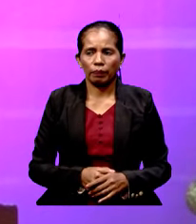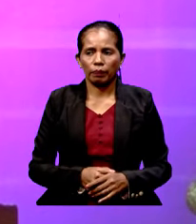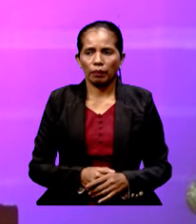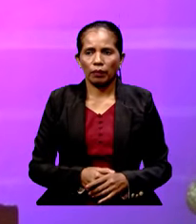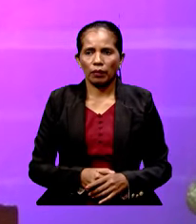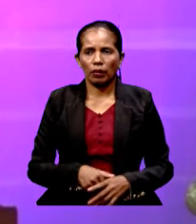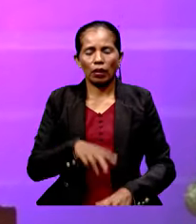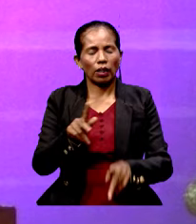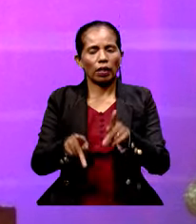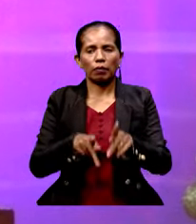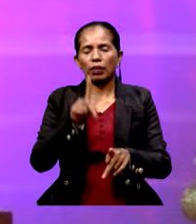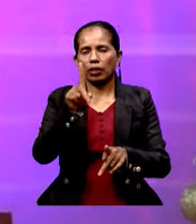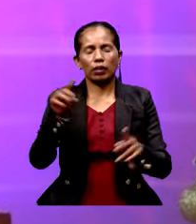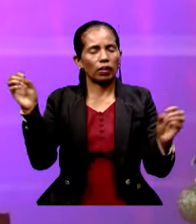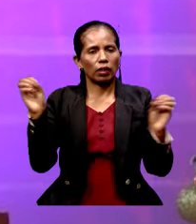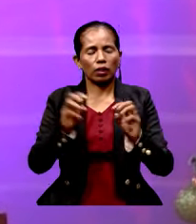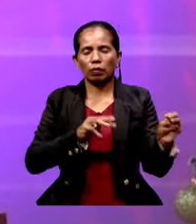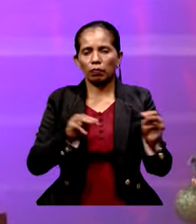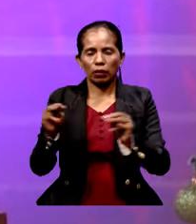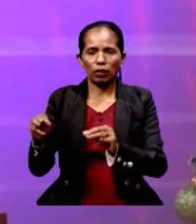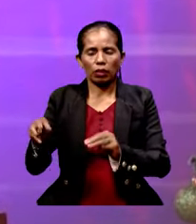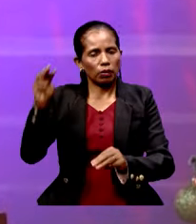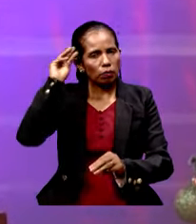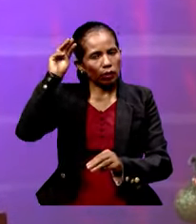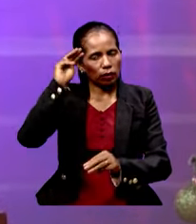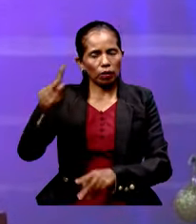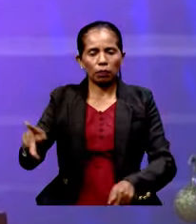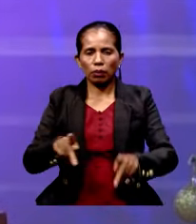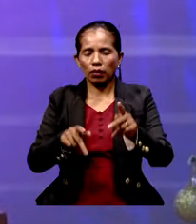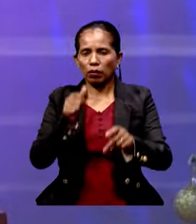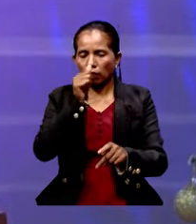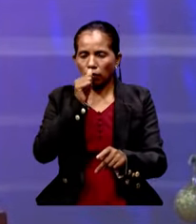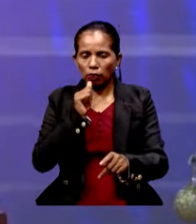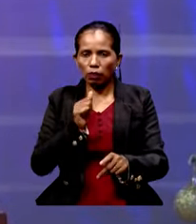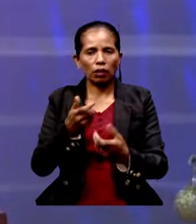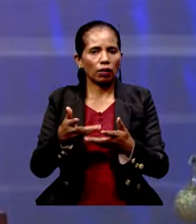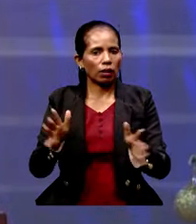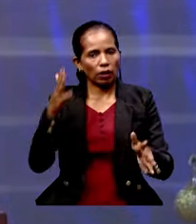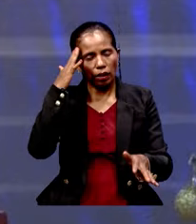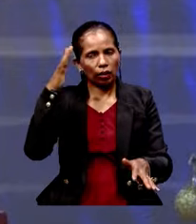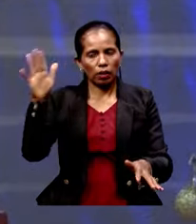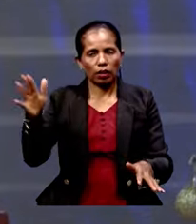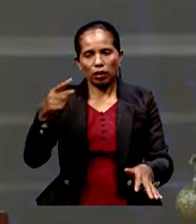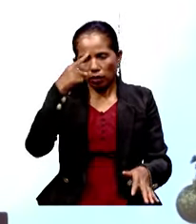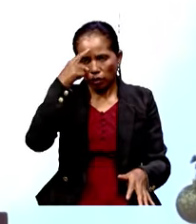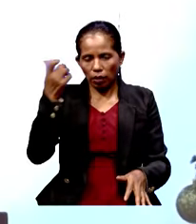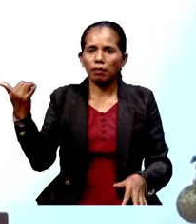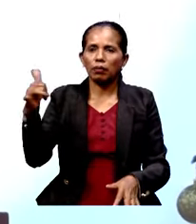É uma ilha da boca, Ministério Público, no Noco, lá com. Também o